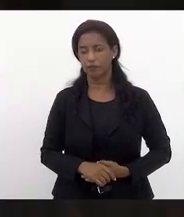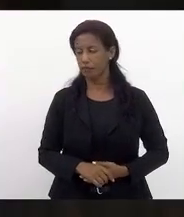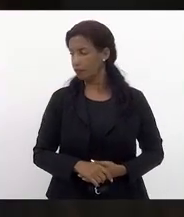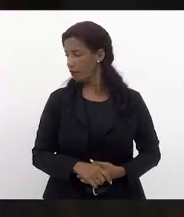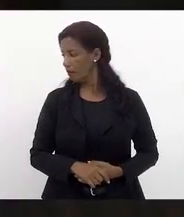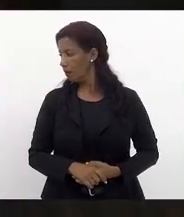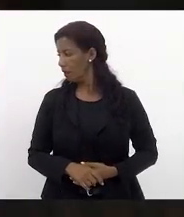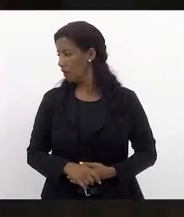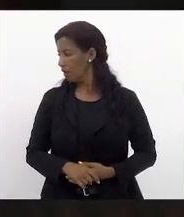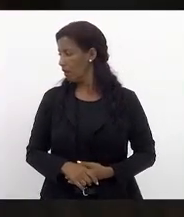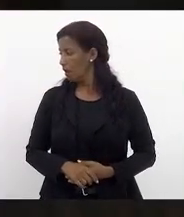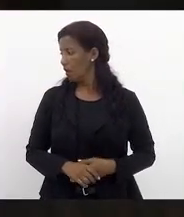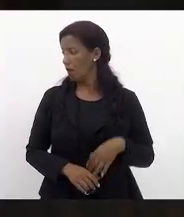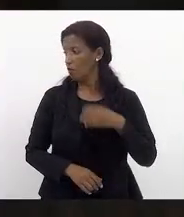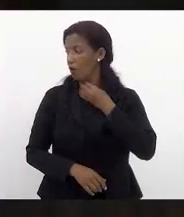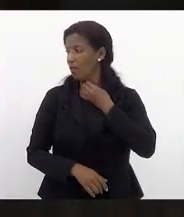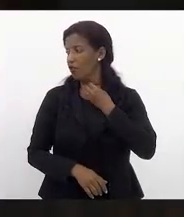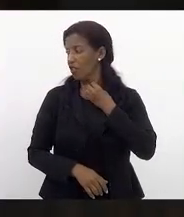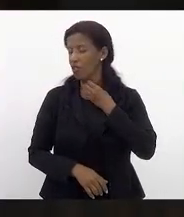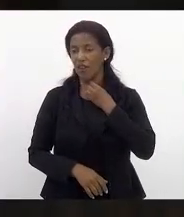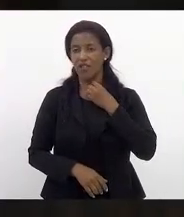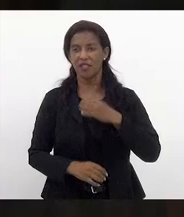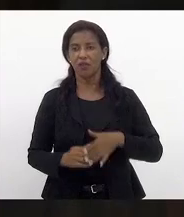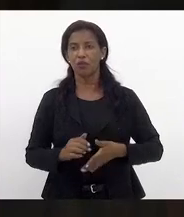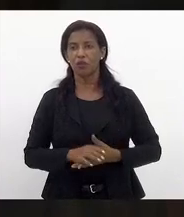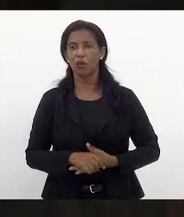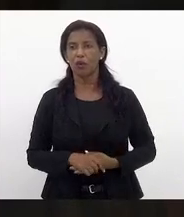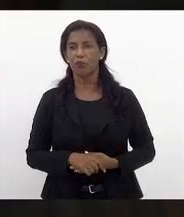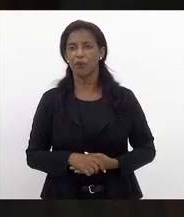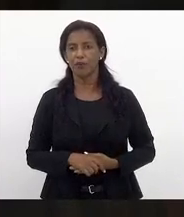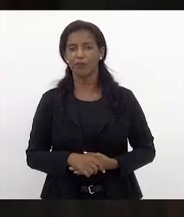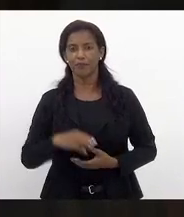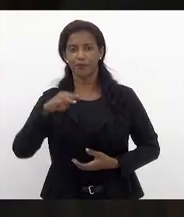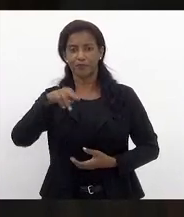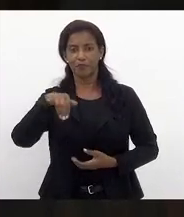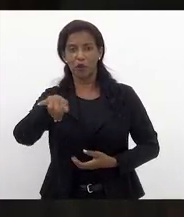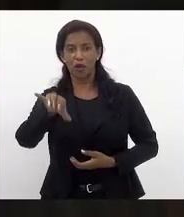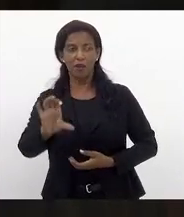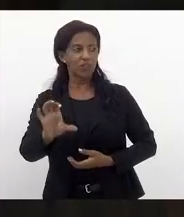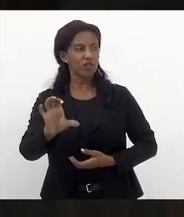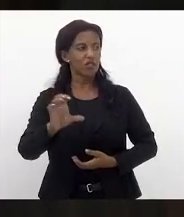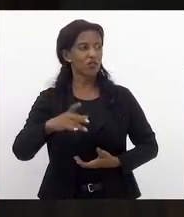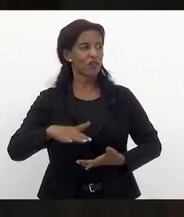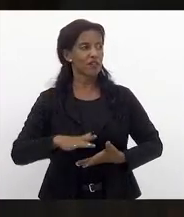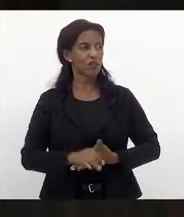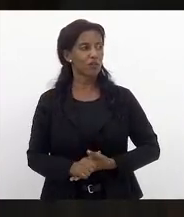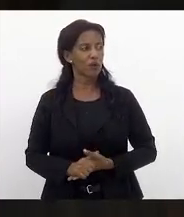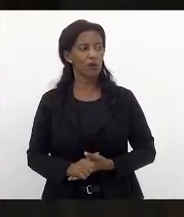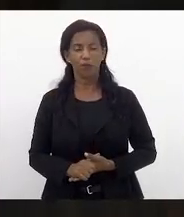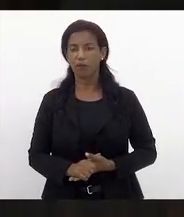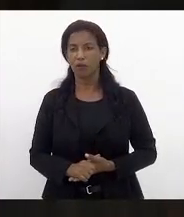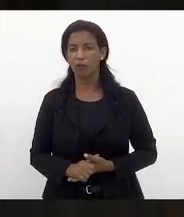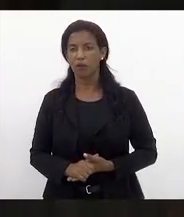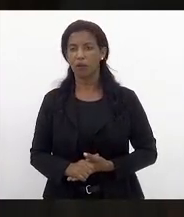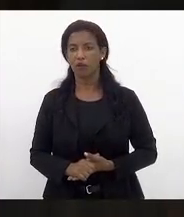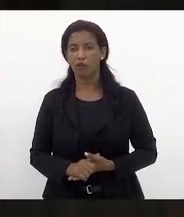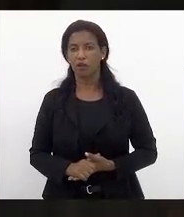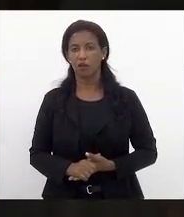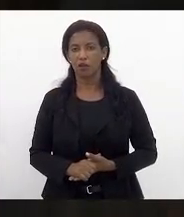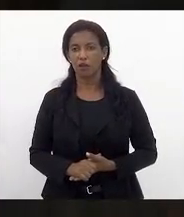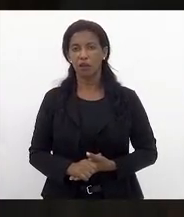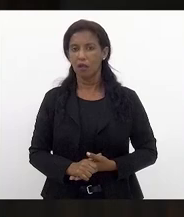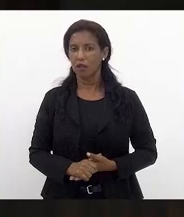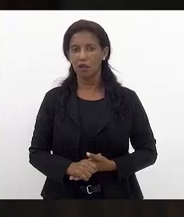Obrigada, deputada. Próximo orador inscrito é o deputado Carlos Mink, não se encontrando presente. Próxima oradora, deputada